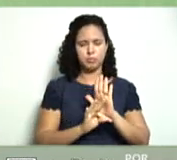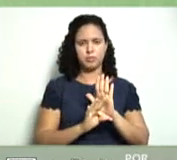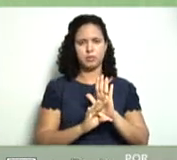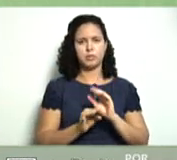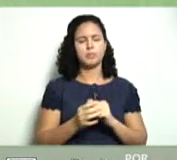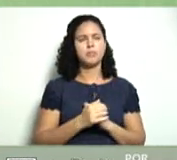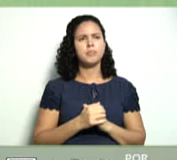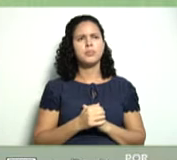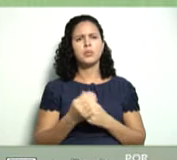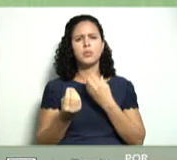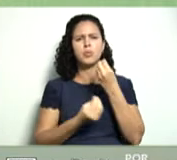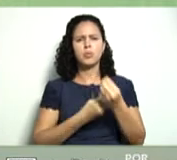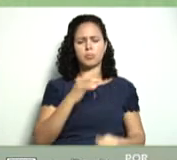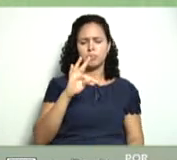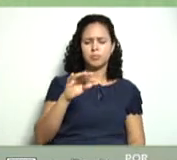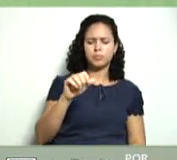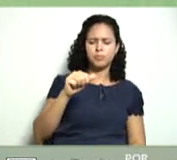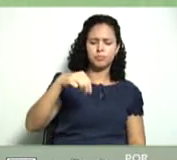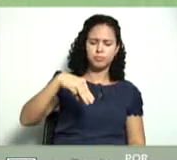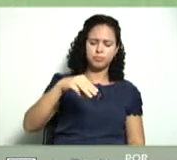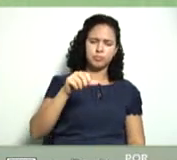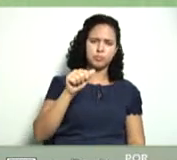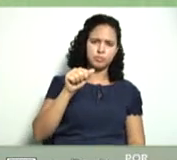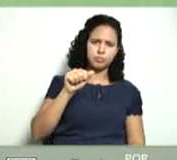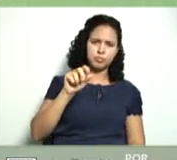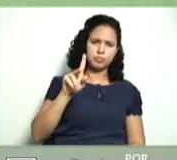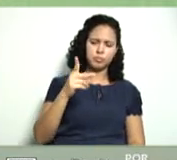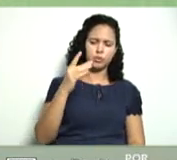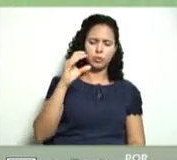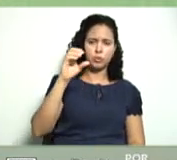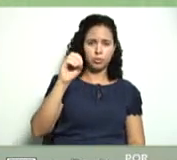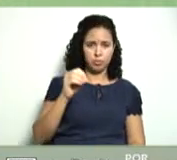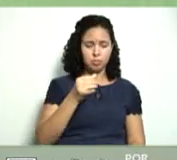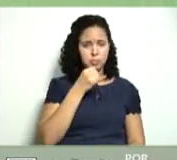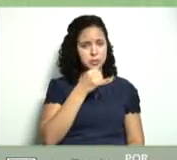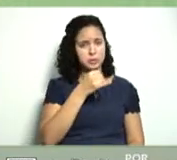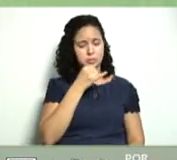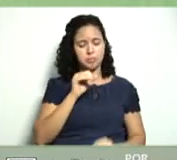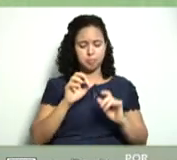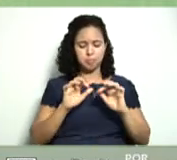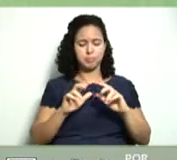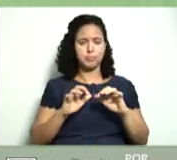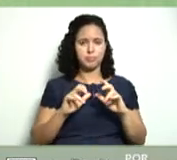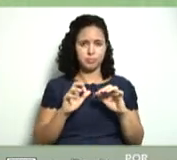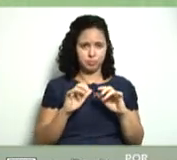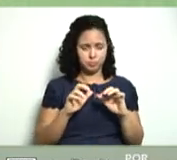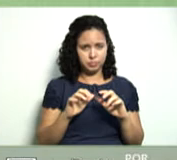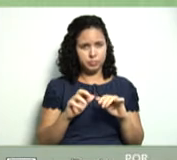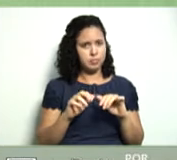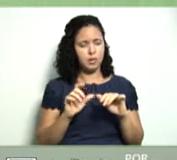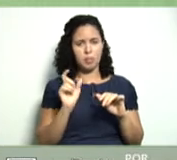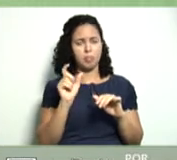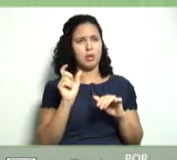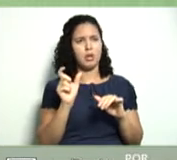tamanho vamos supor que eu digito aqui vamos colocar aqui o uma